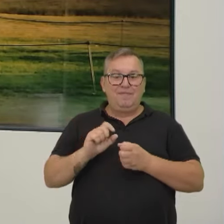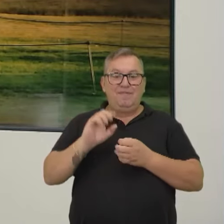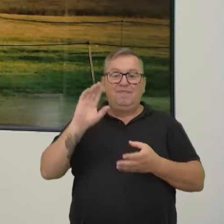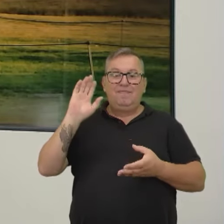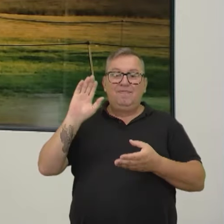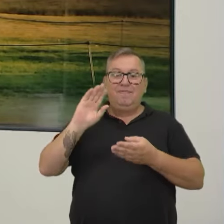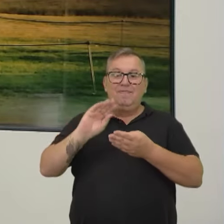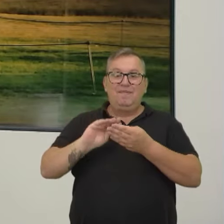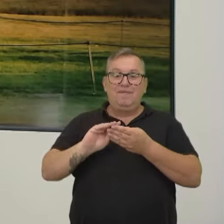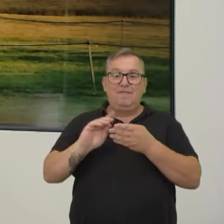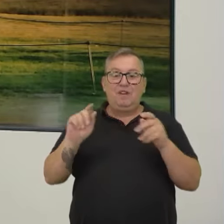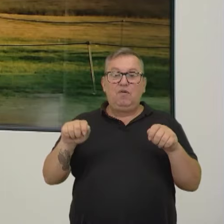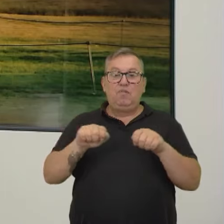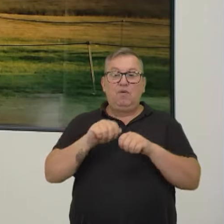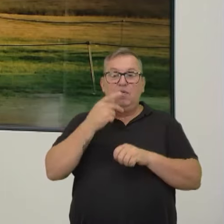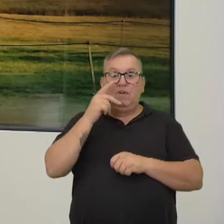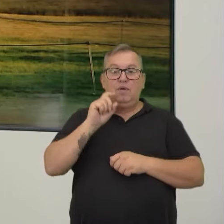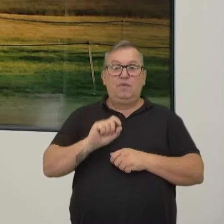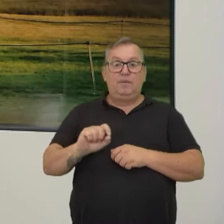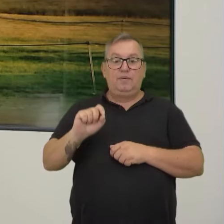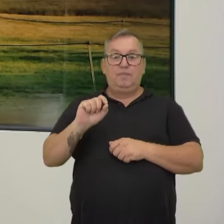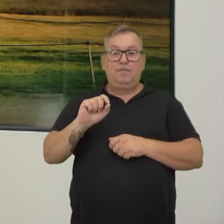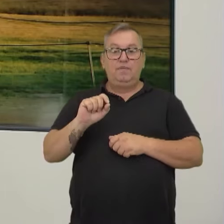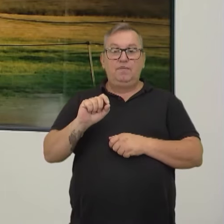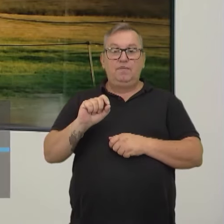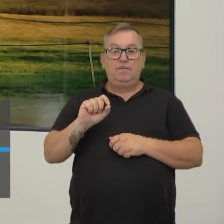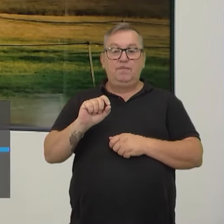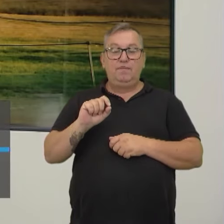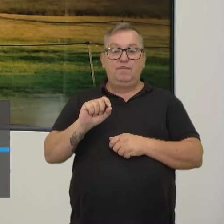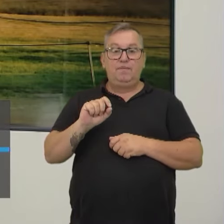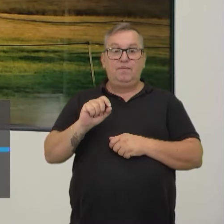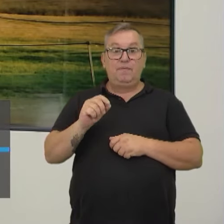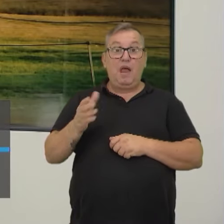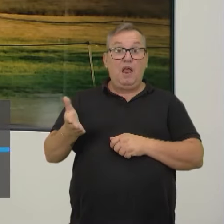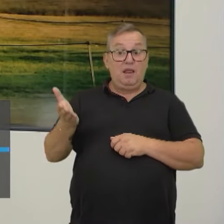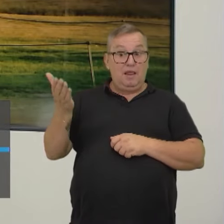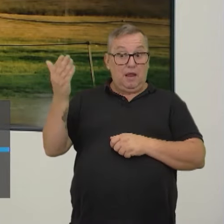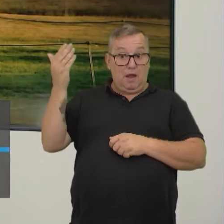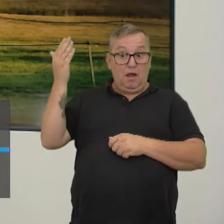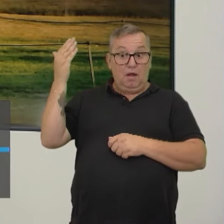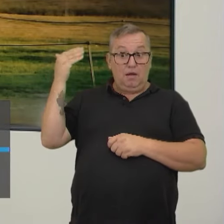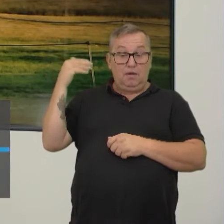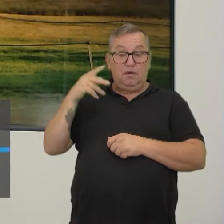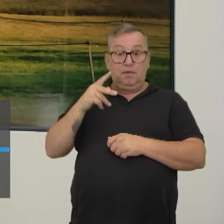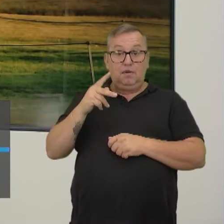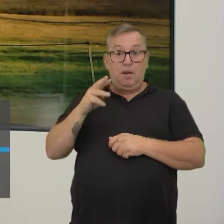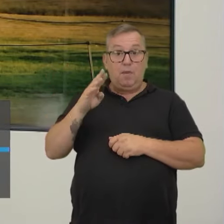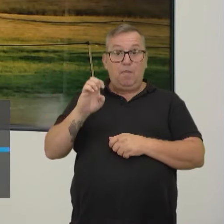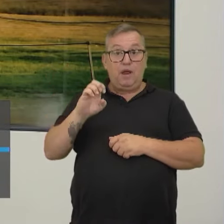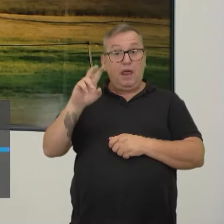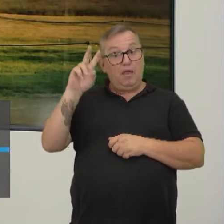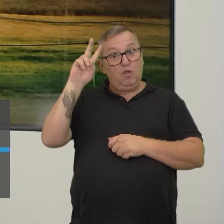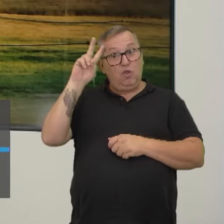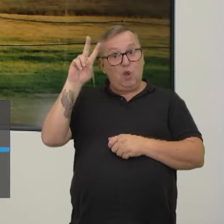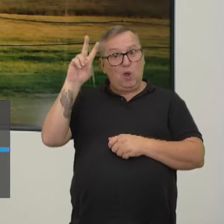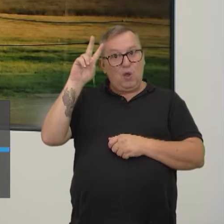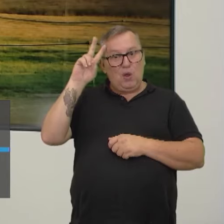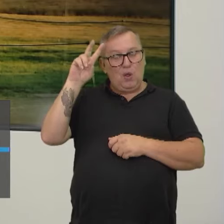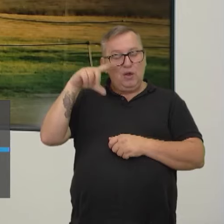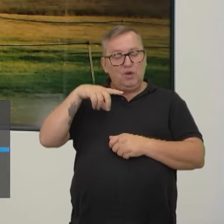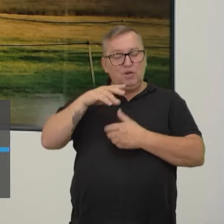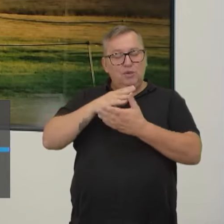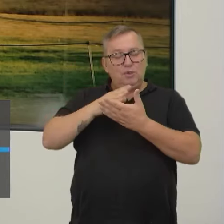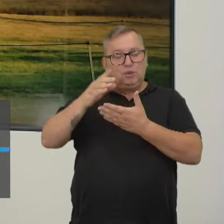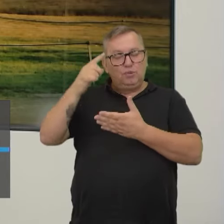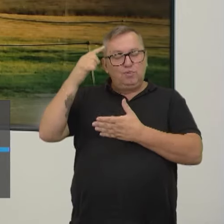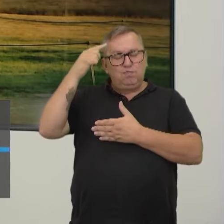resumo, o que a gente pode dizer? Que lá na pré-história, nós já tivemos a formação de um